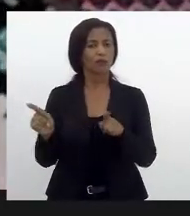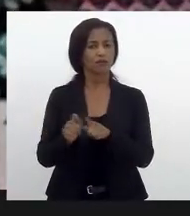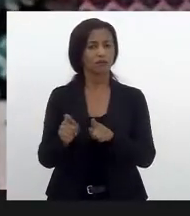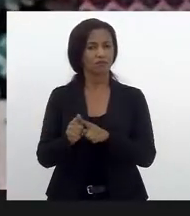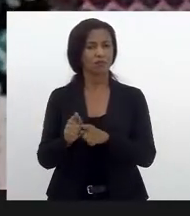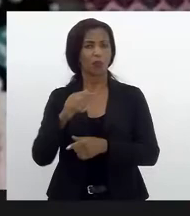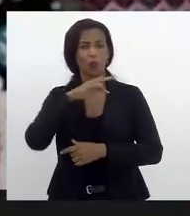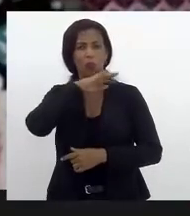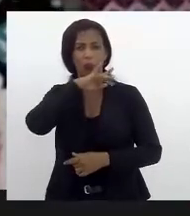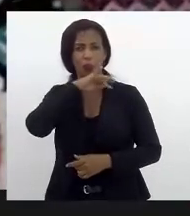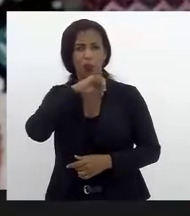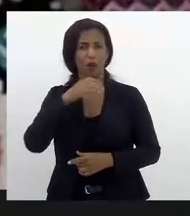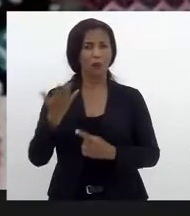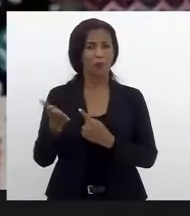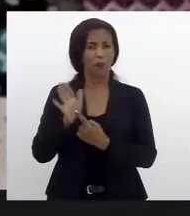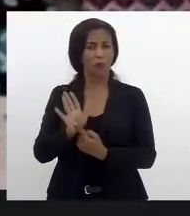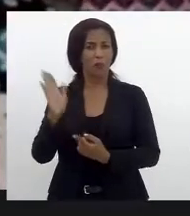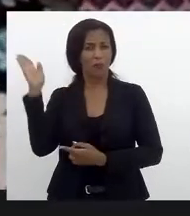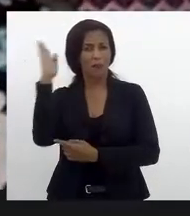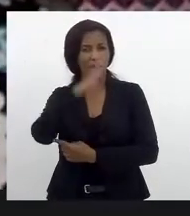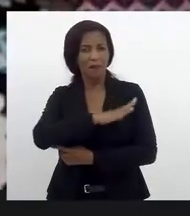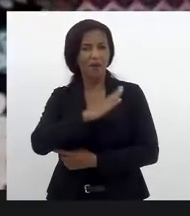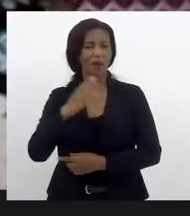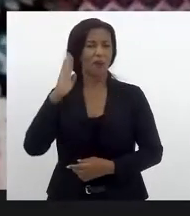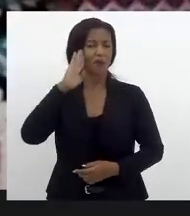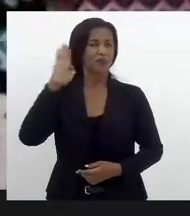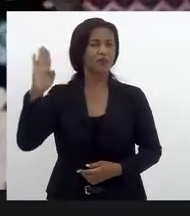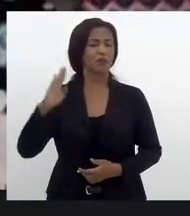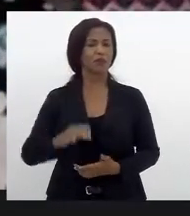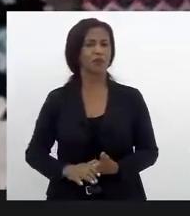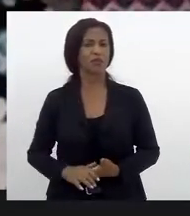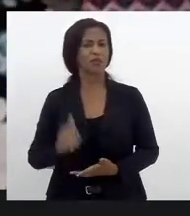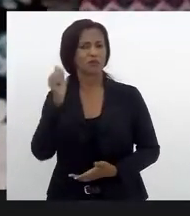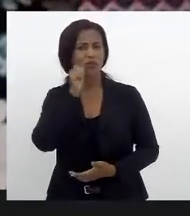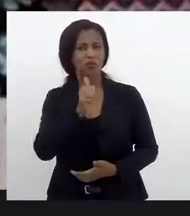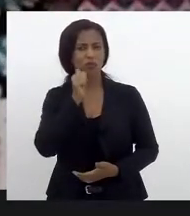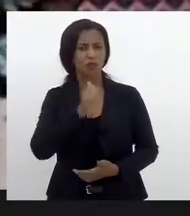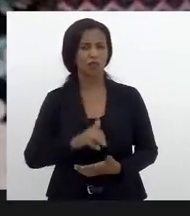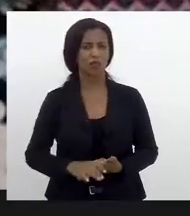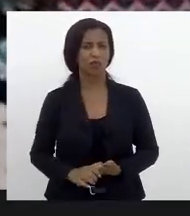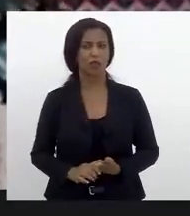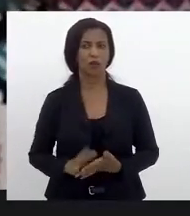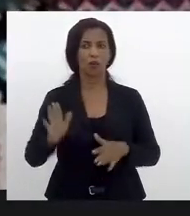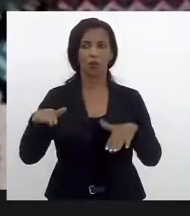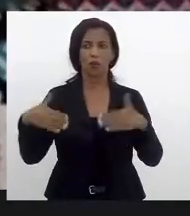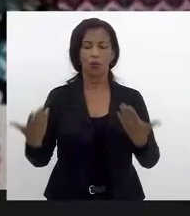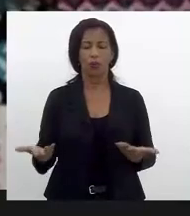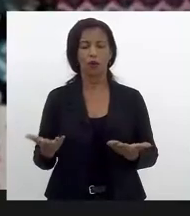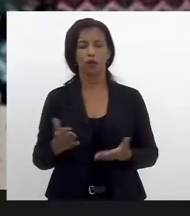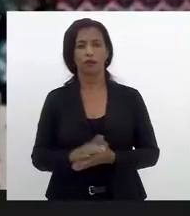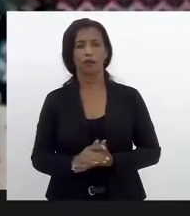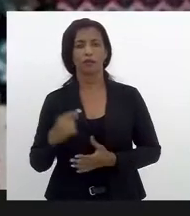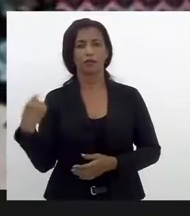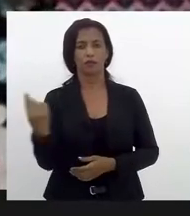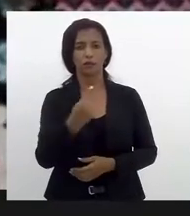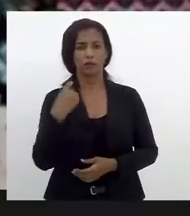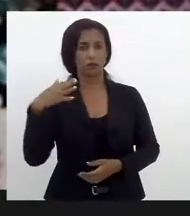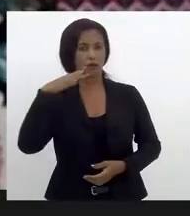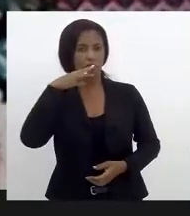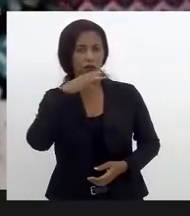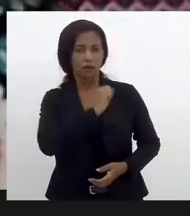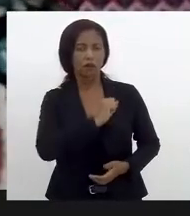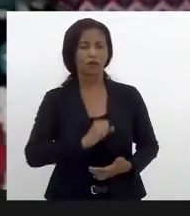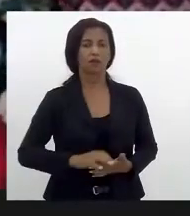sinal muito ruim, sinaliza muito mal, principalmente para as mulheres, quando nós